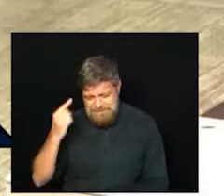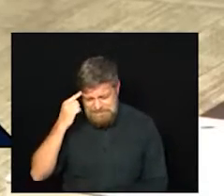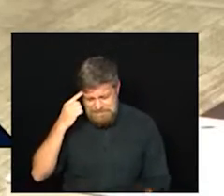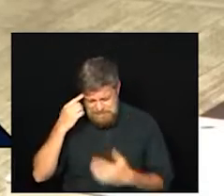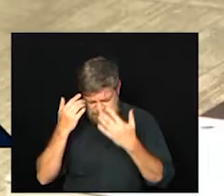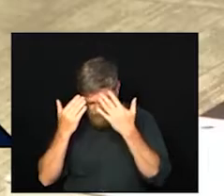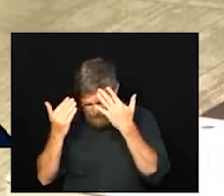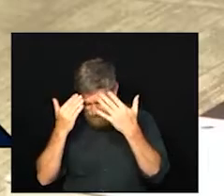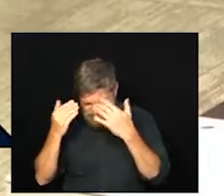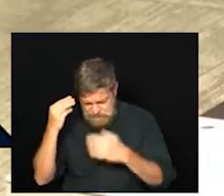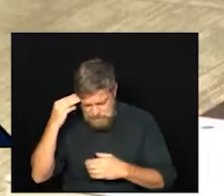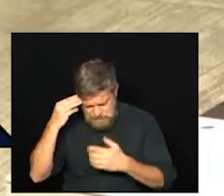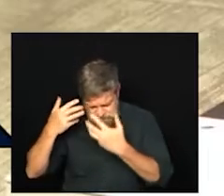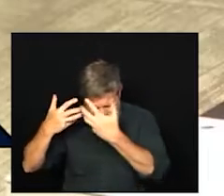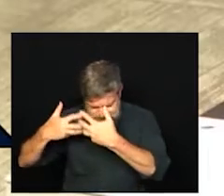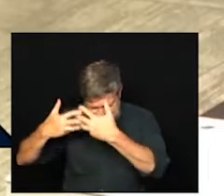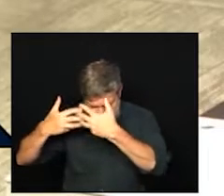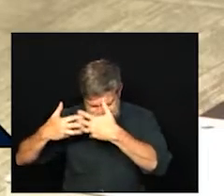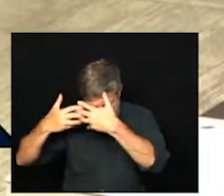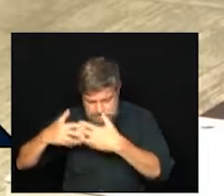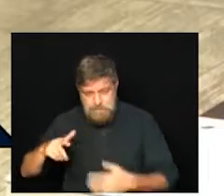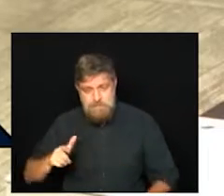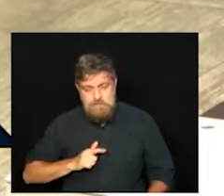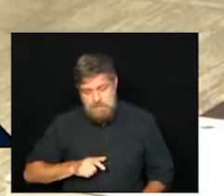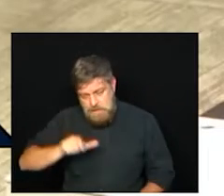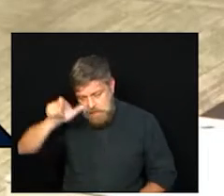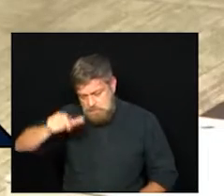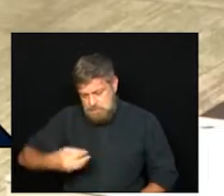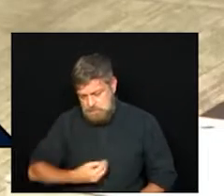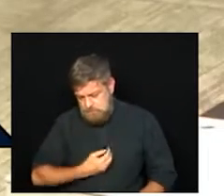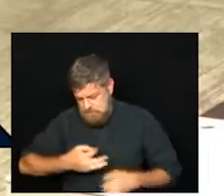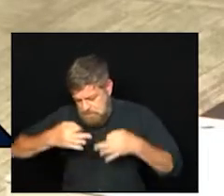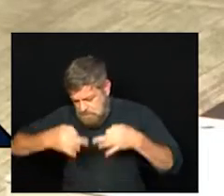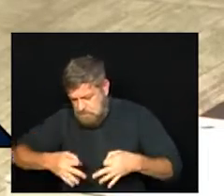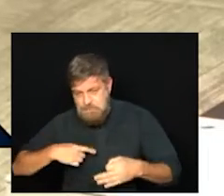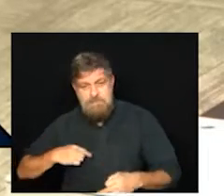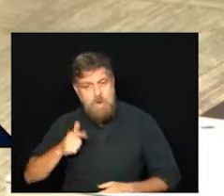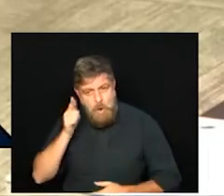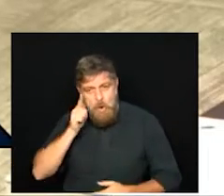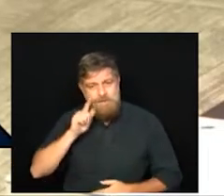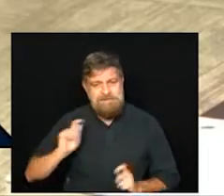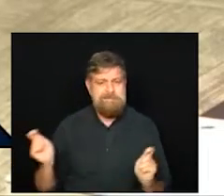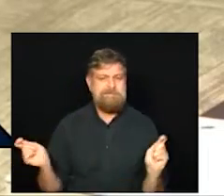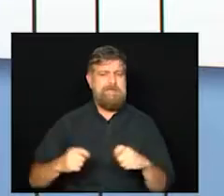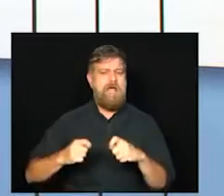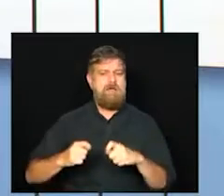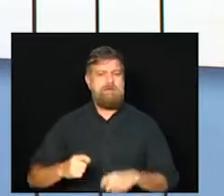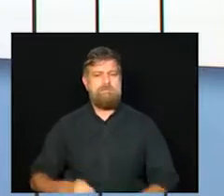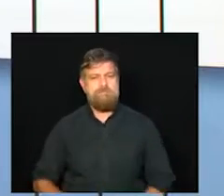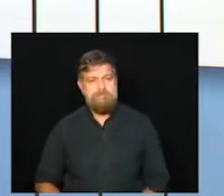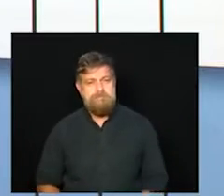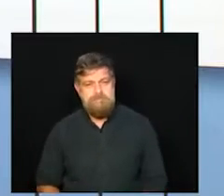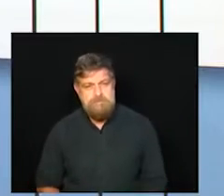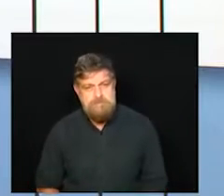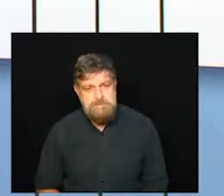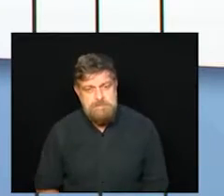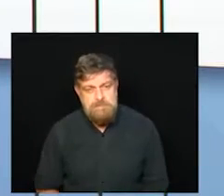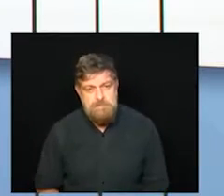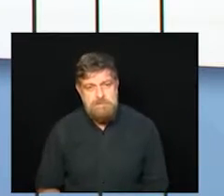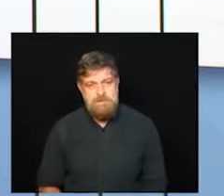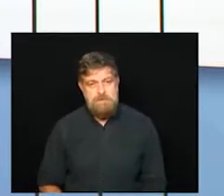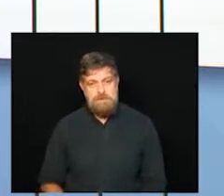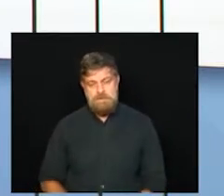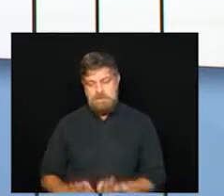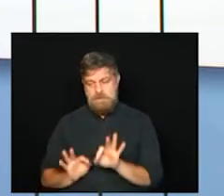psicológica e mental. Com isto equilibrado, com certeza, todas as outras coisas ele consegue conquistar. E um